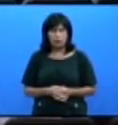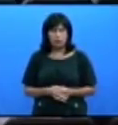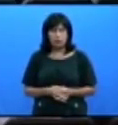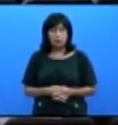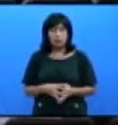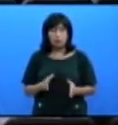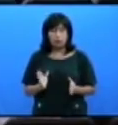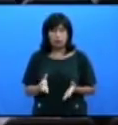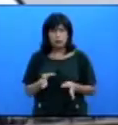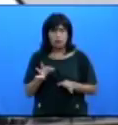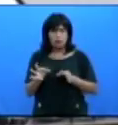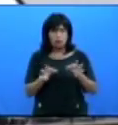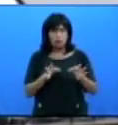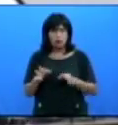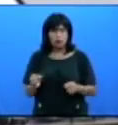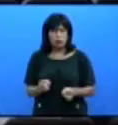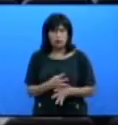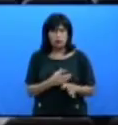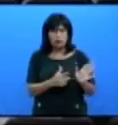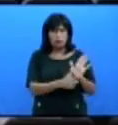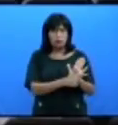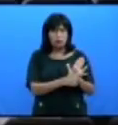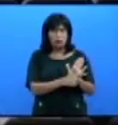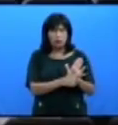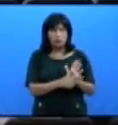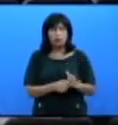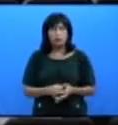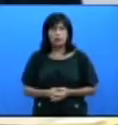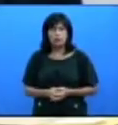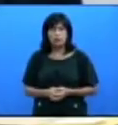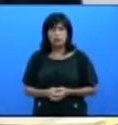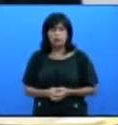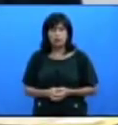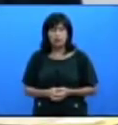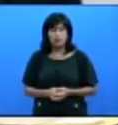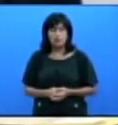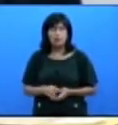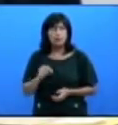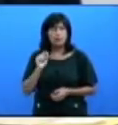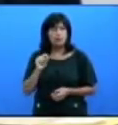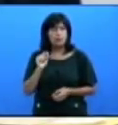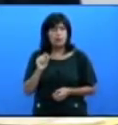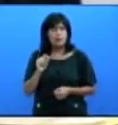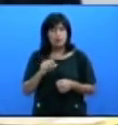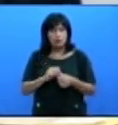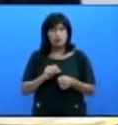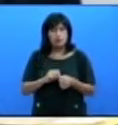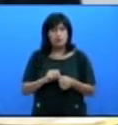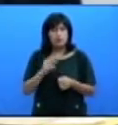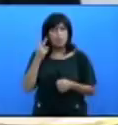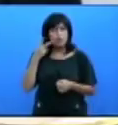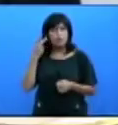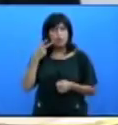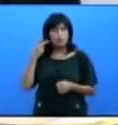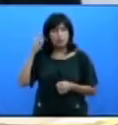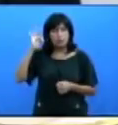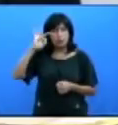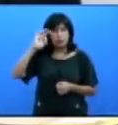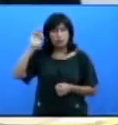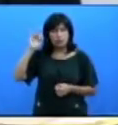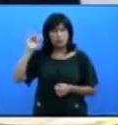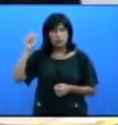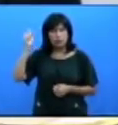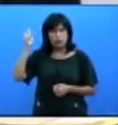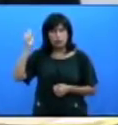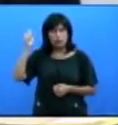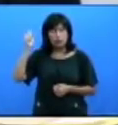Passamos a projetos de resolução. Projeto de resolução de autoria dos vereadores Tiesa, Cido Saraiva e